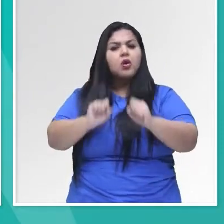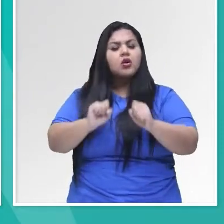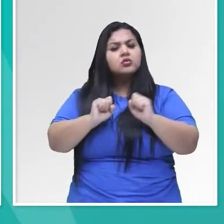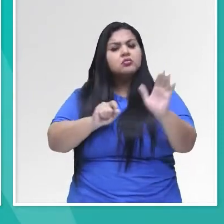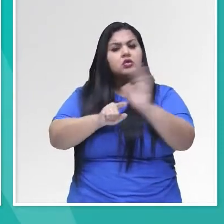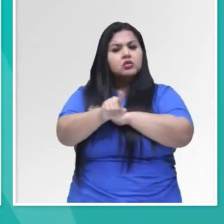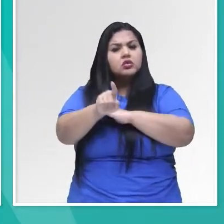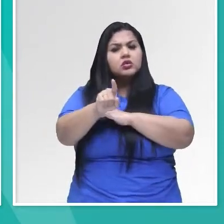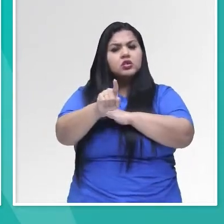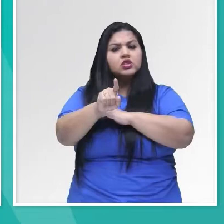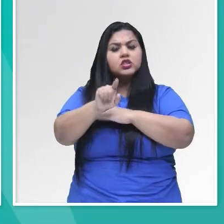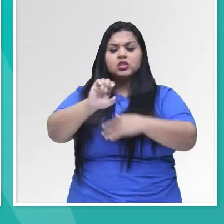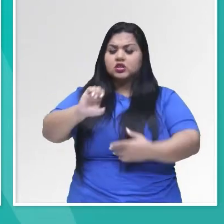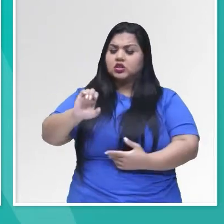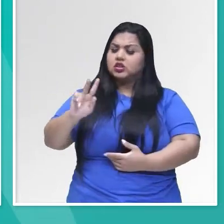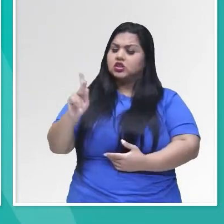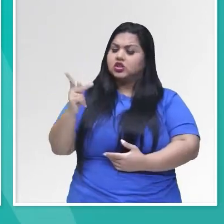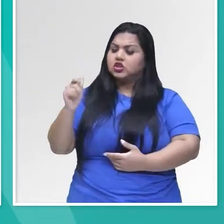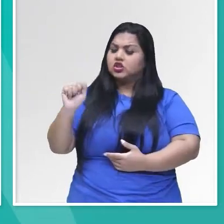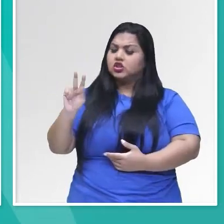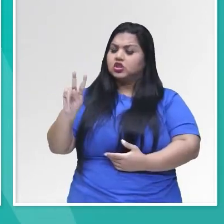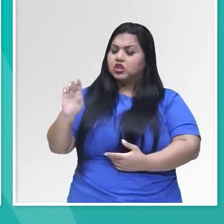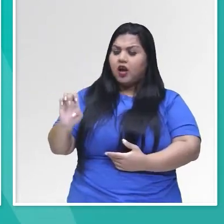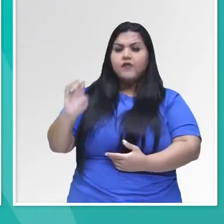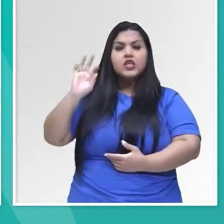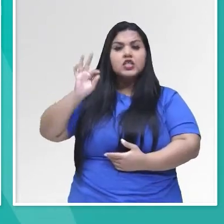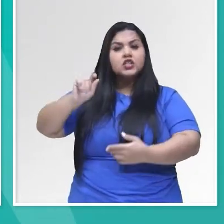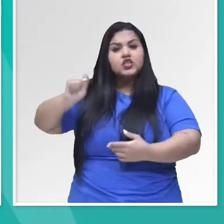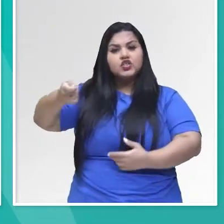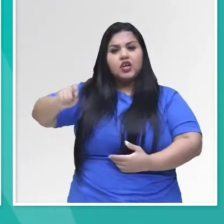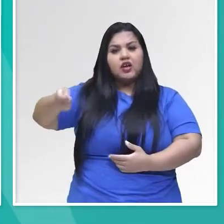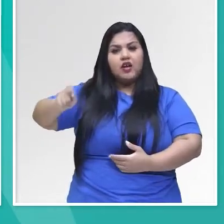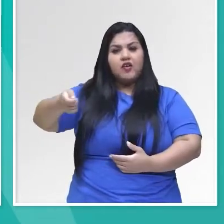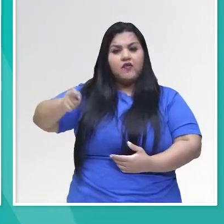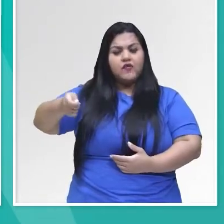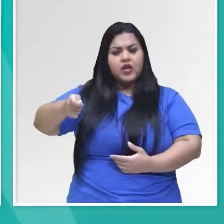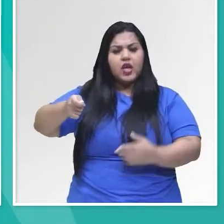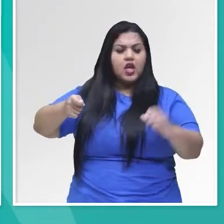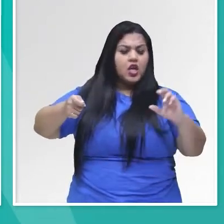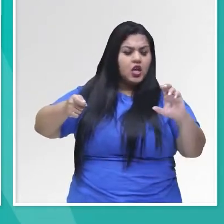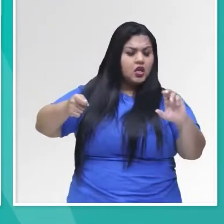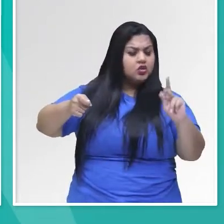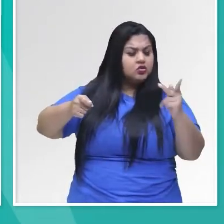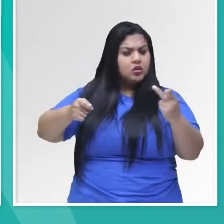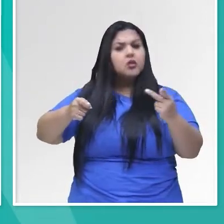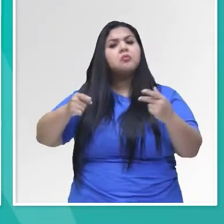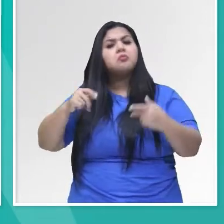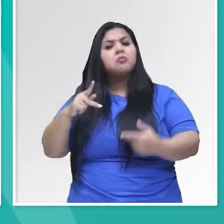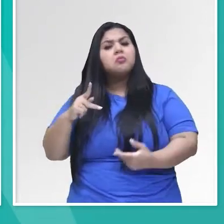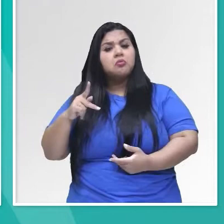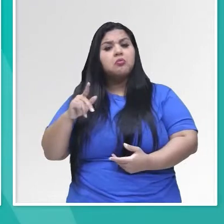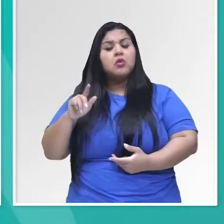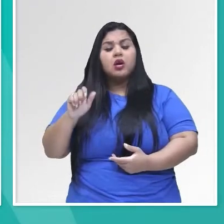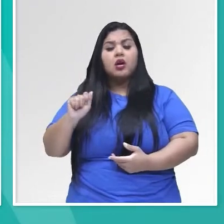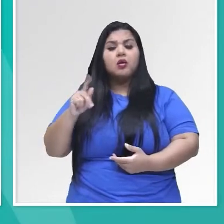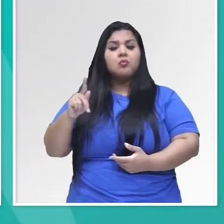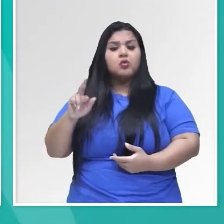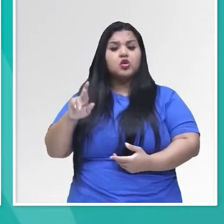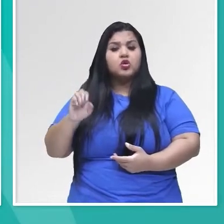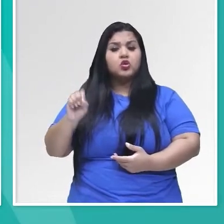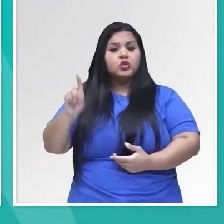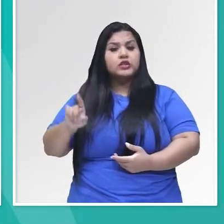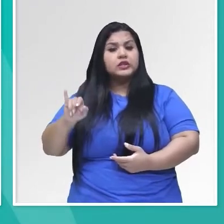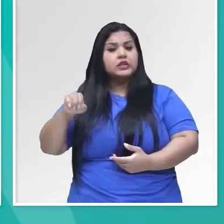perguntar, chave é escrito com X ou CH? Aproximar é escrito com SS ou é